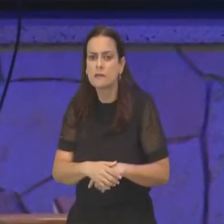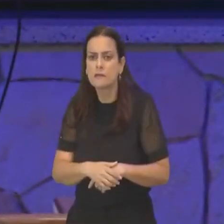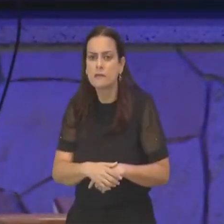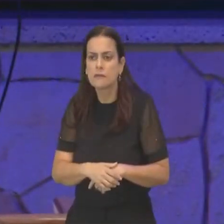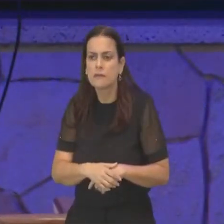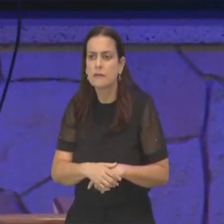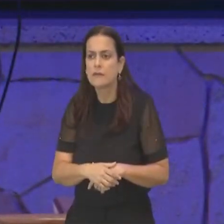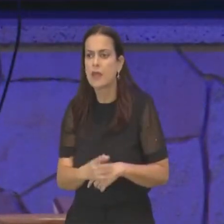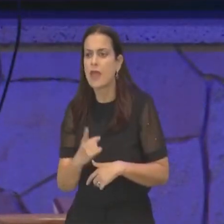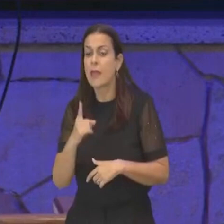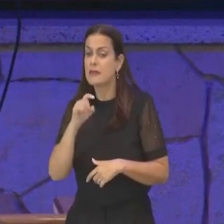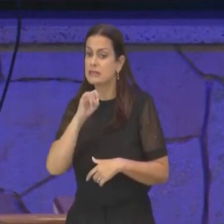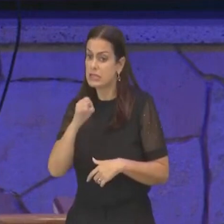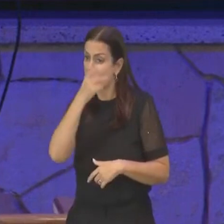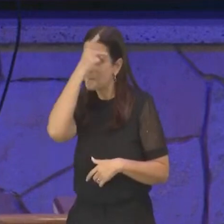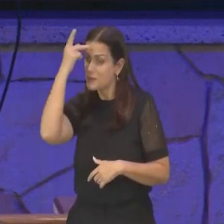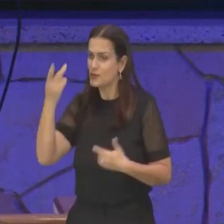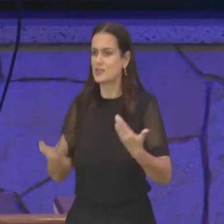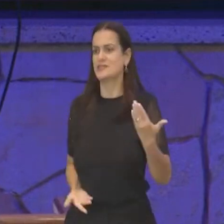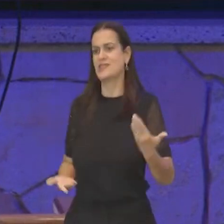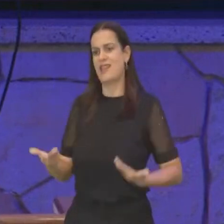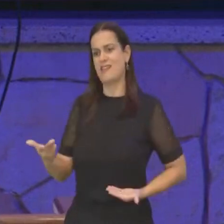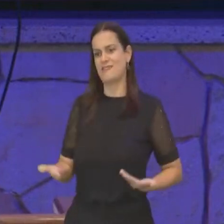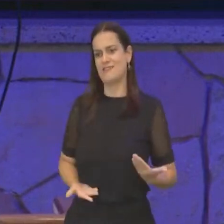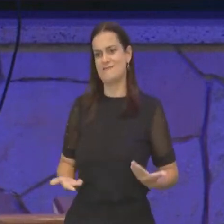É aquele que serve.